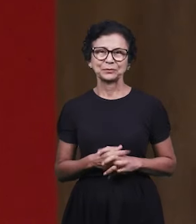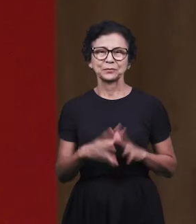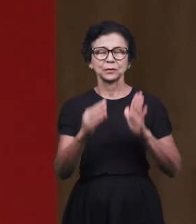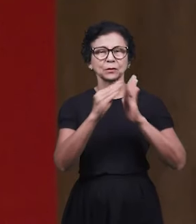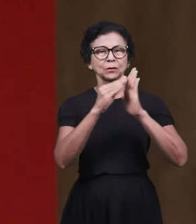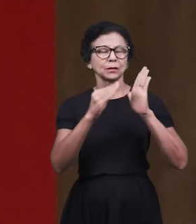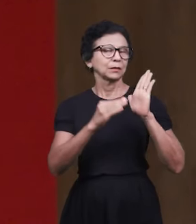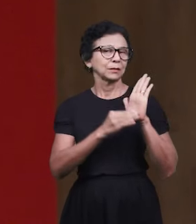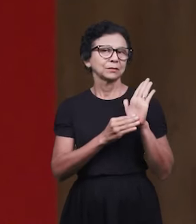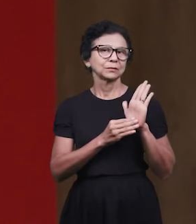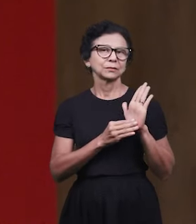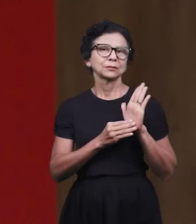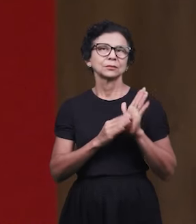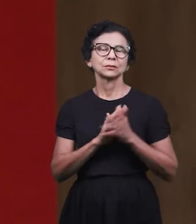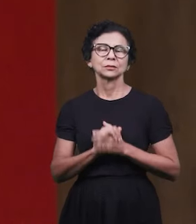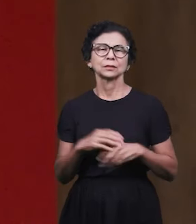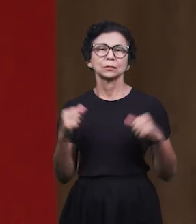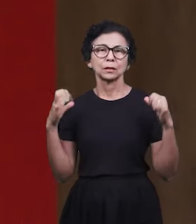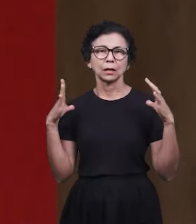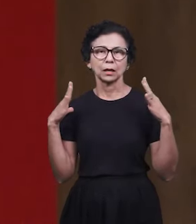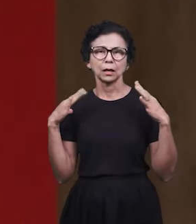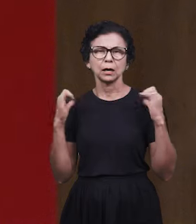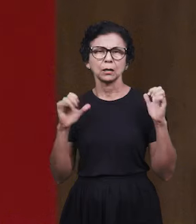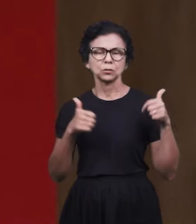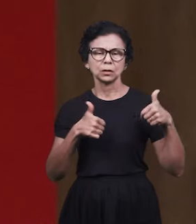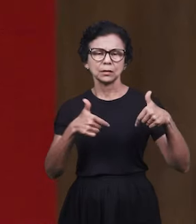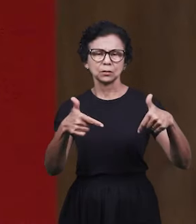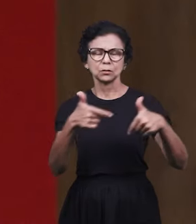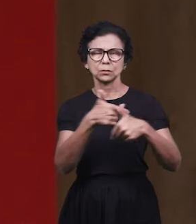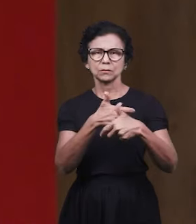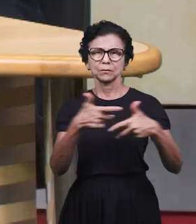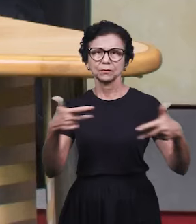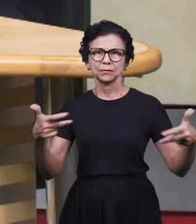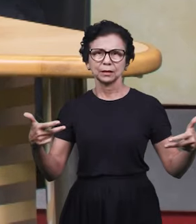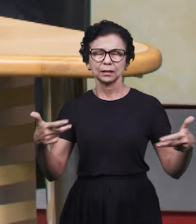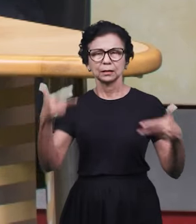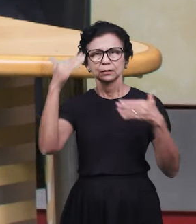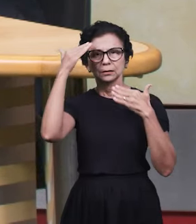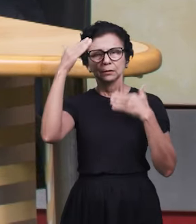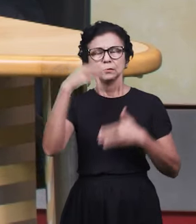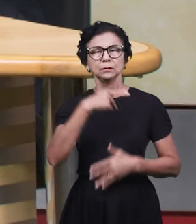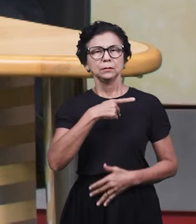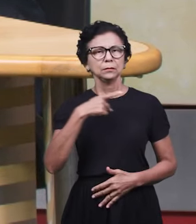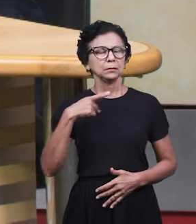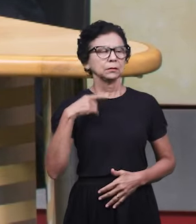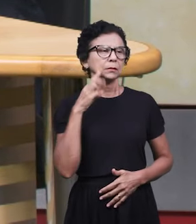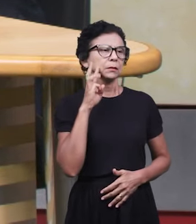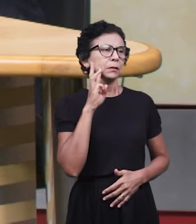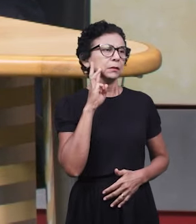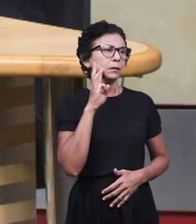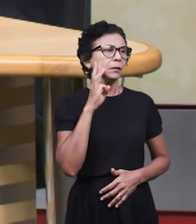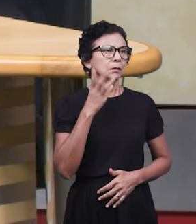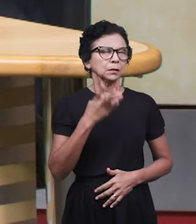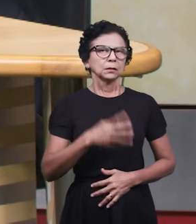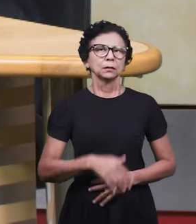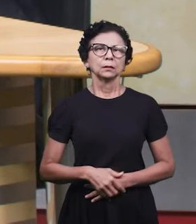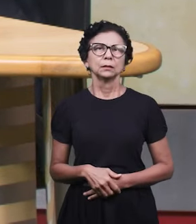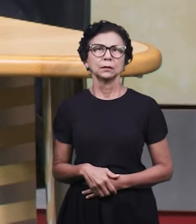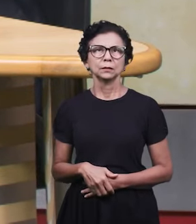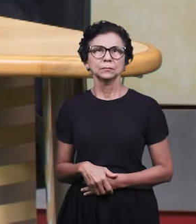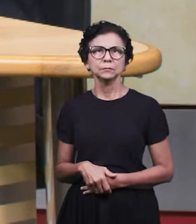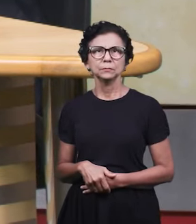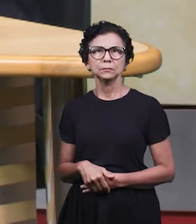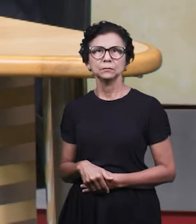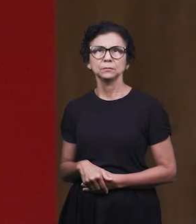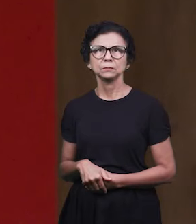desse nosso programa de ministração de anjos, agradecendo aqui o pastor Wallace pela sua presença, Amém, o pastor Amadeu. Marcelo. Todos. É um